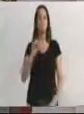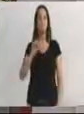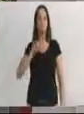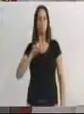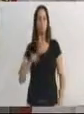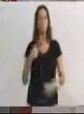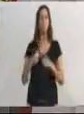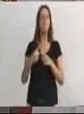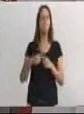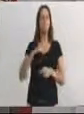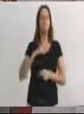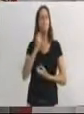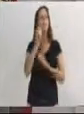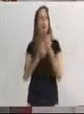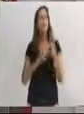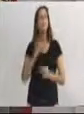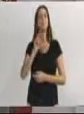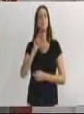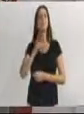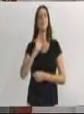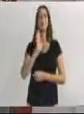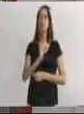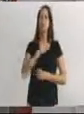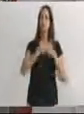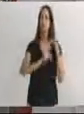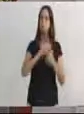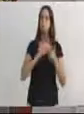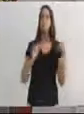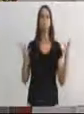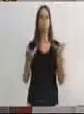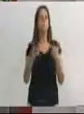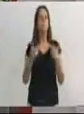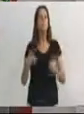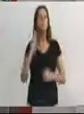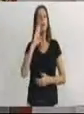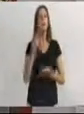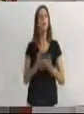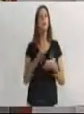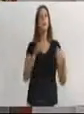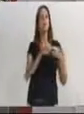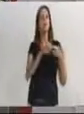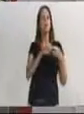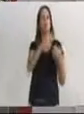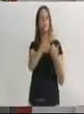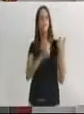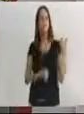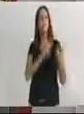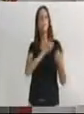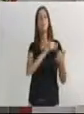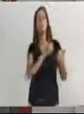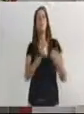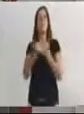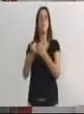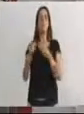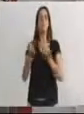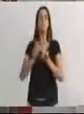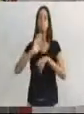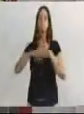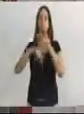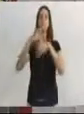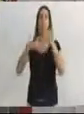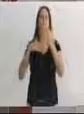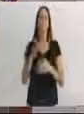organizado no sentido de atender certamente vai poder diretoria colaborar para os avanços necessários nessa